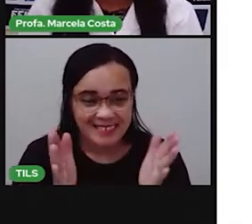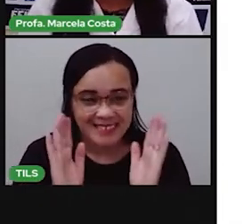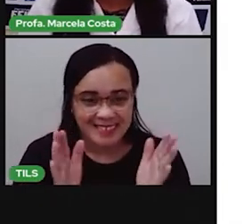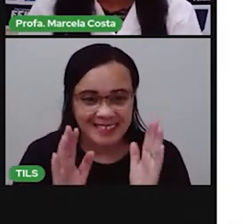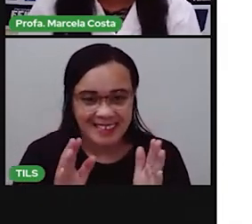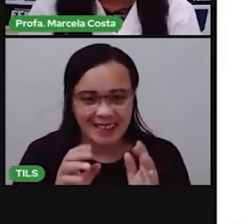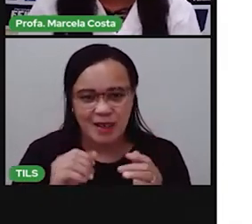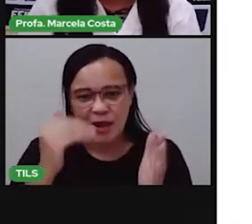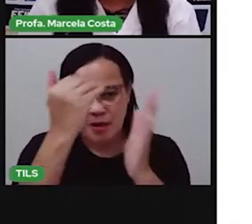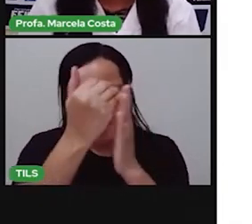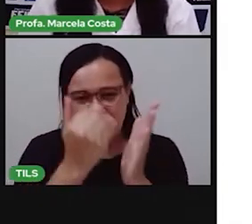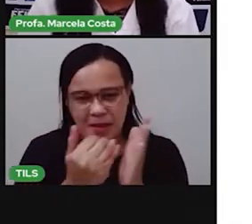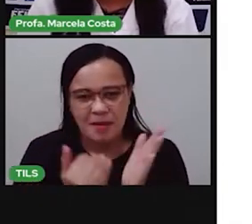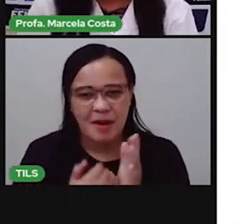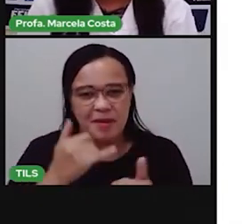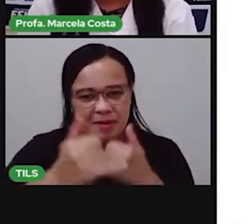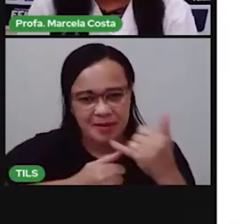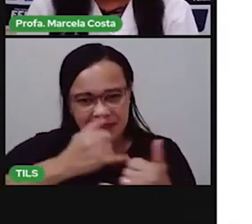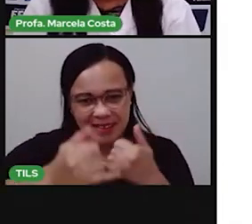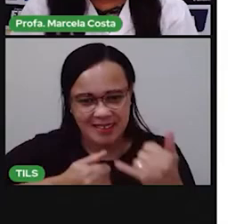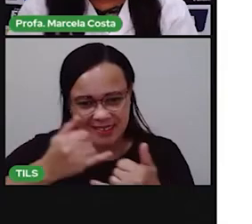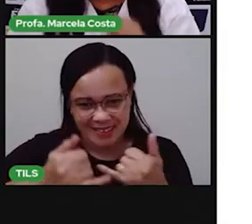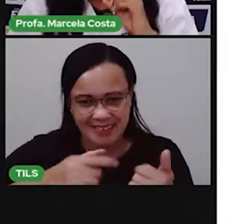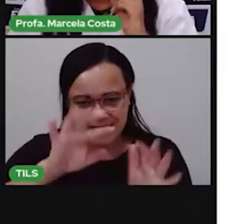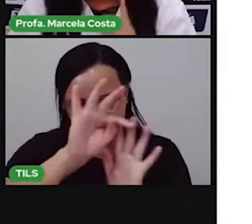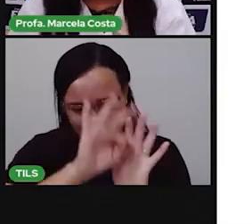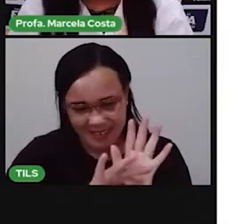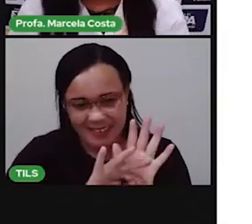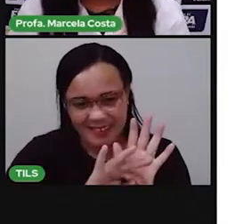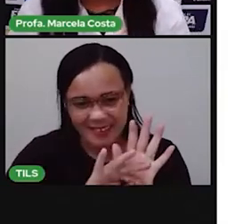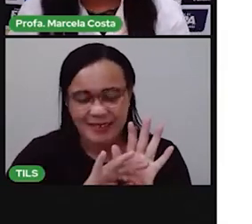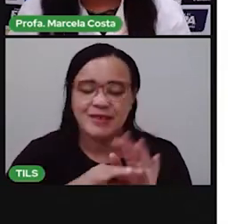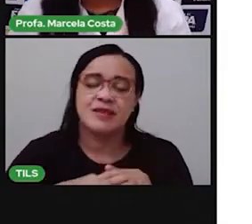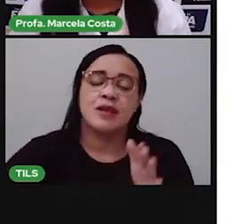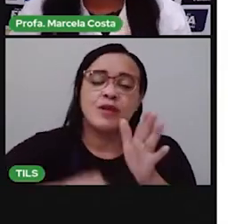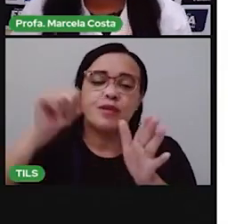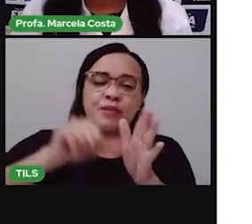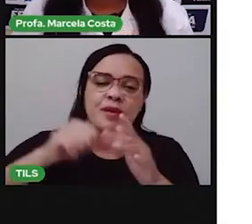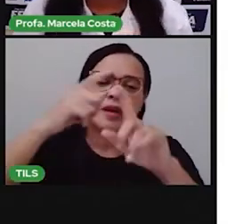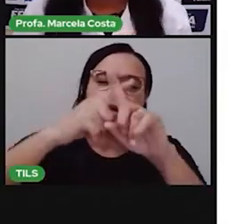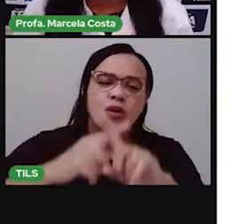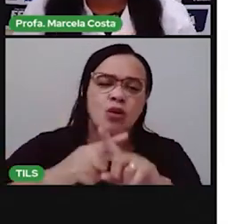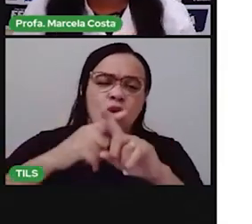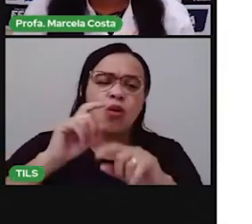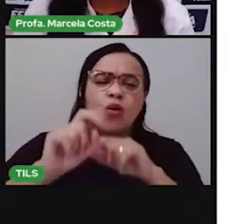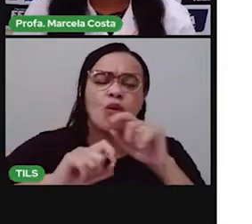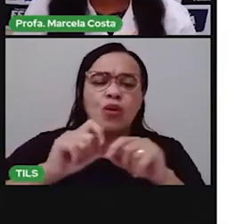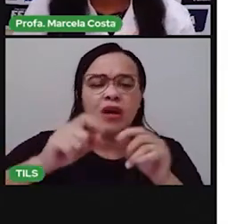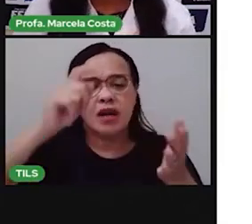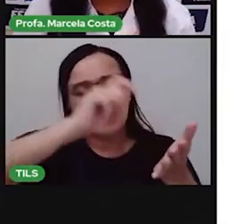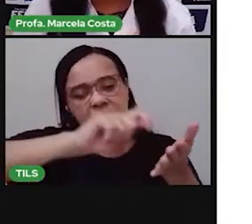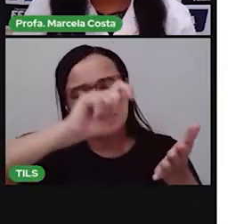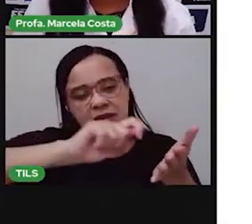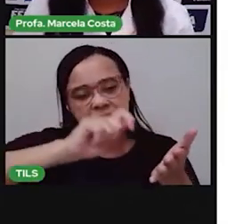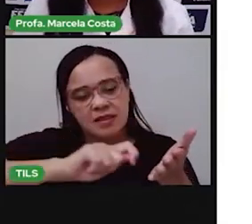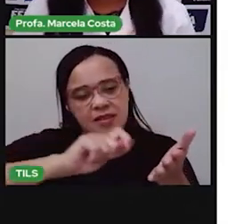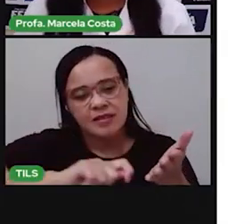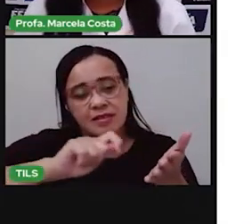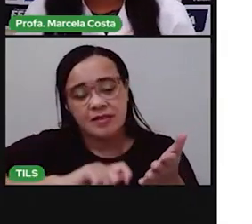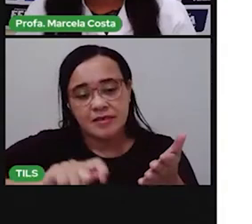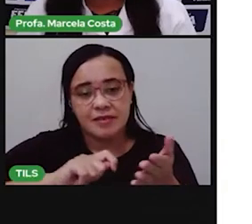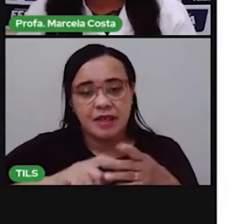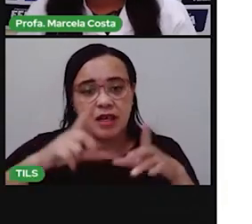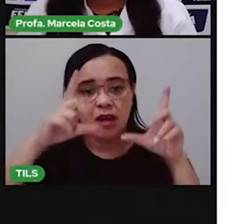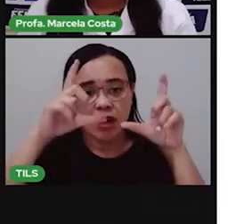do aprendiz na Parlenda. Então, o primeiro desafio vai ser escrever o nome das figuras que eu